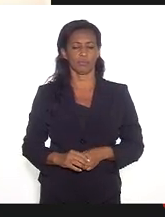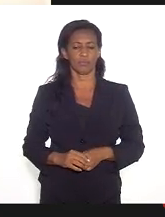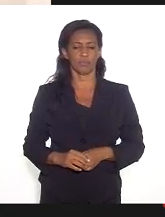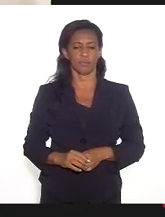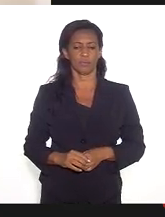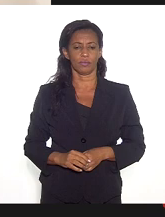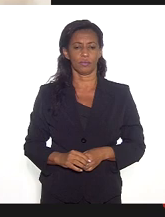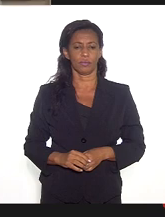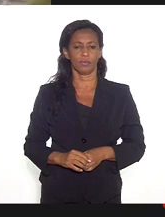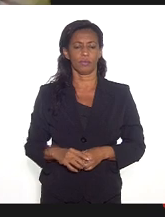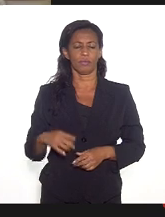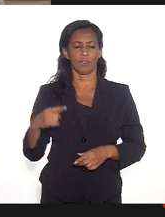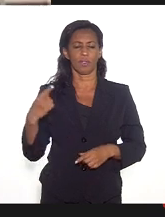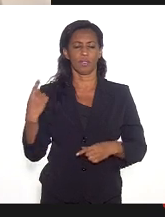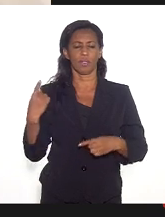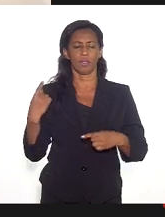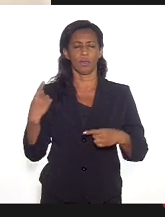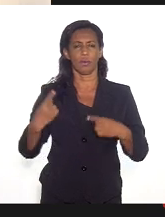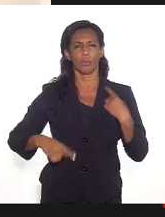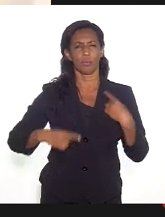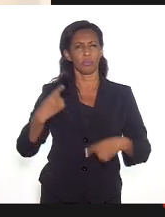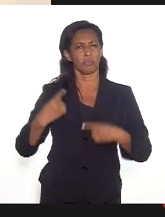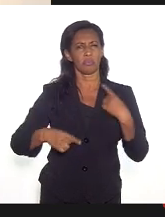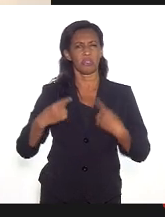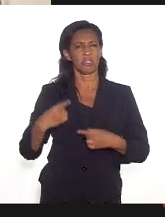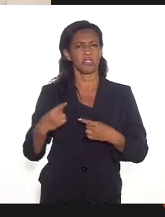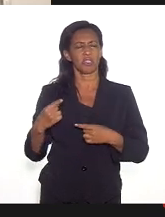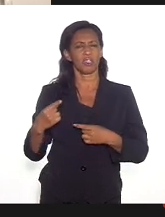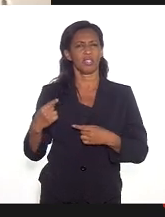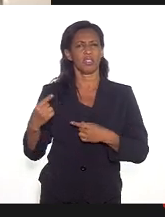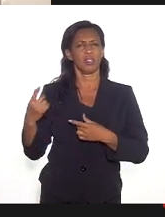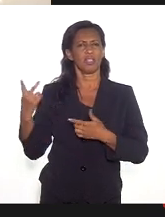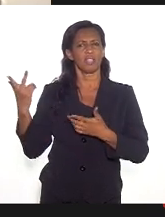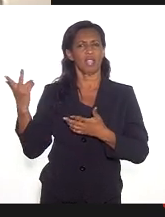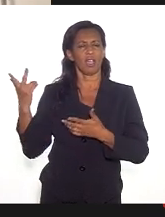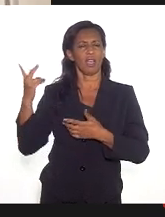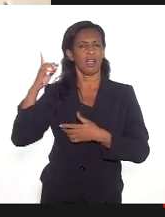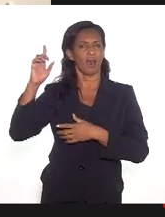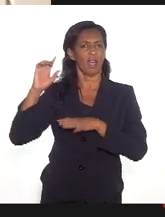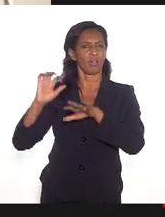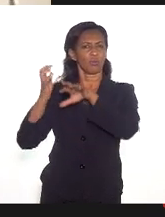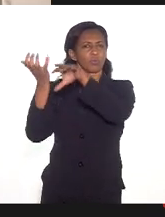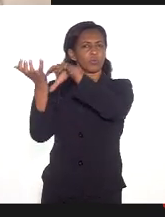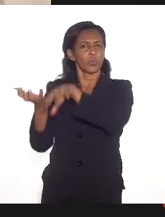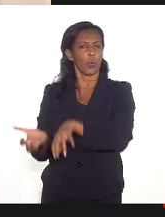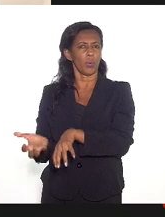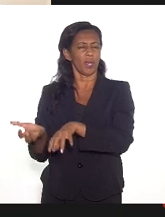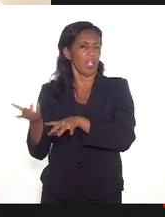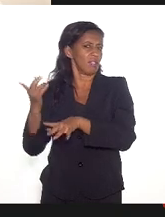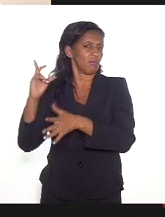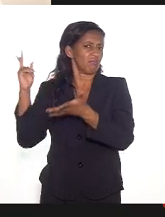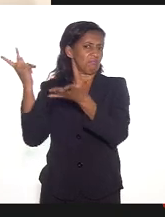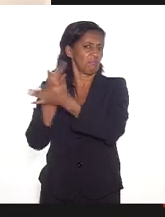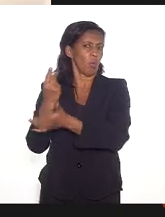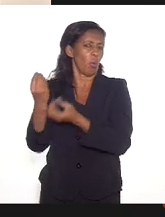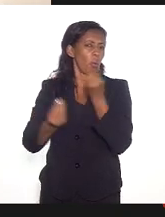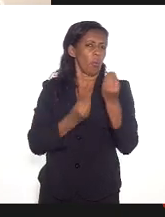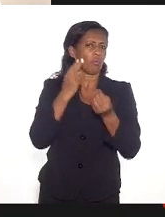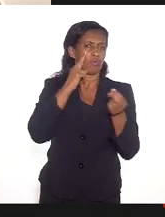a política de conteúdo local que hoje está em discussão no Congresso, se há alguma visão, se vocês estão acompanhando isso, como é que vocês estão